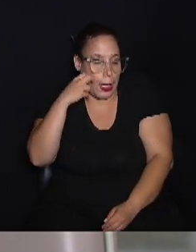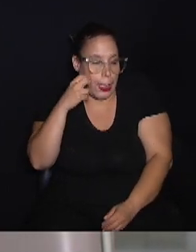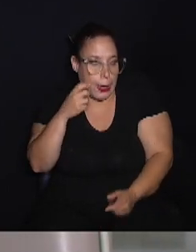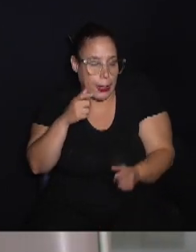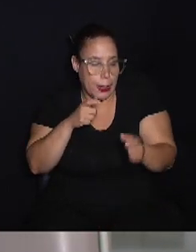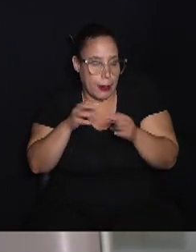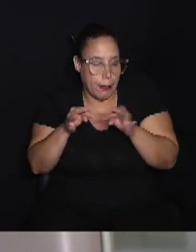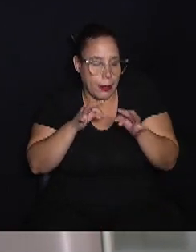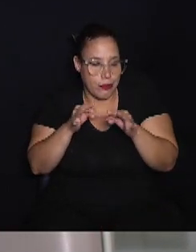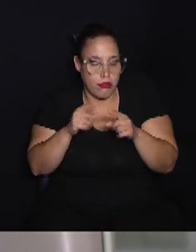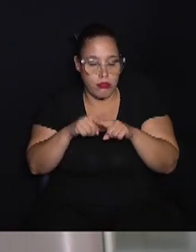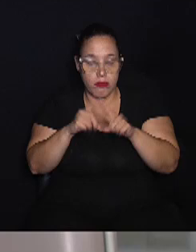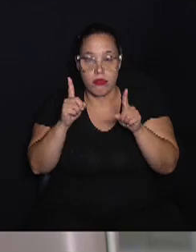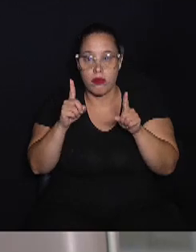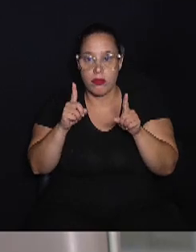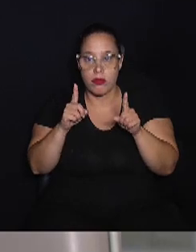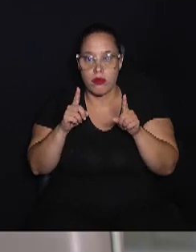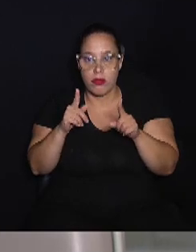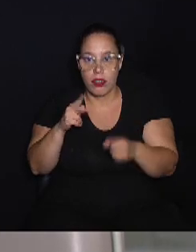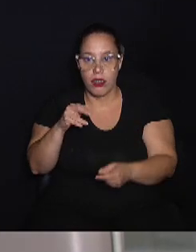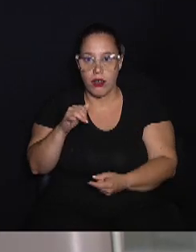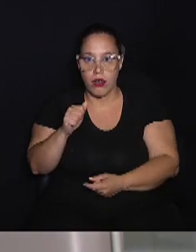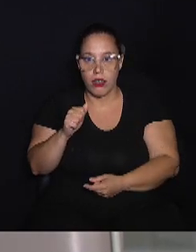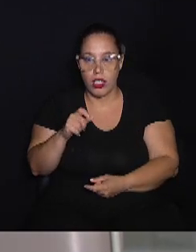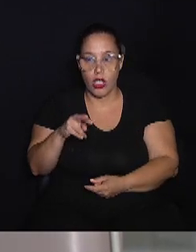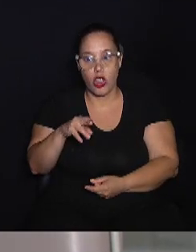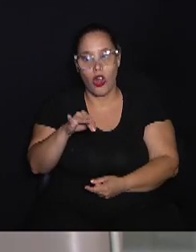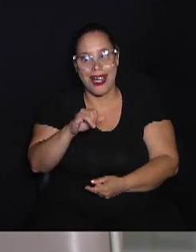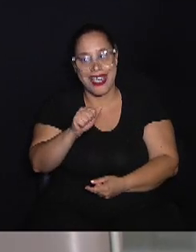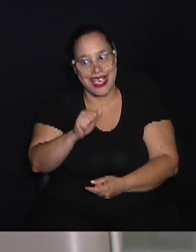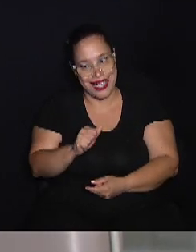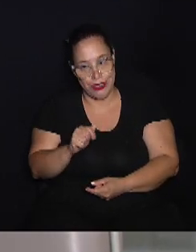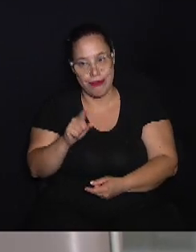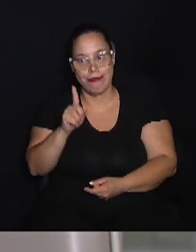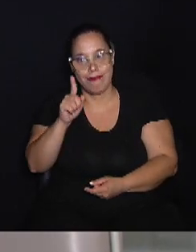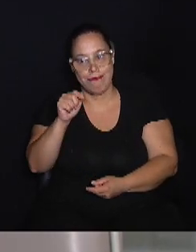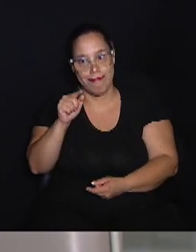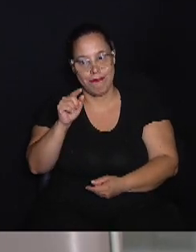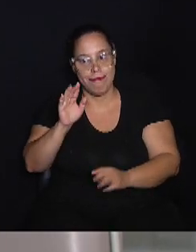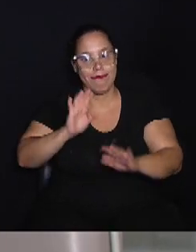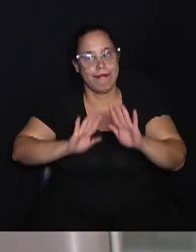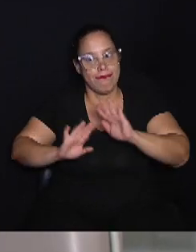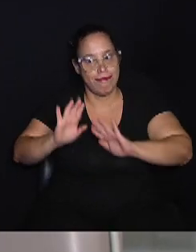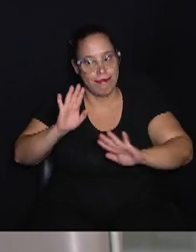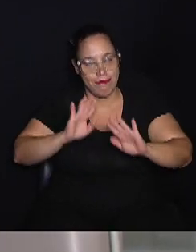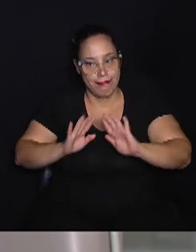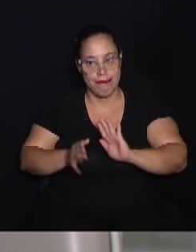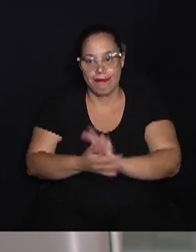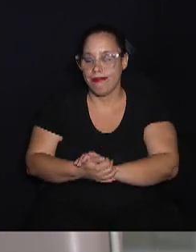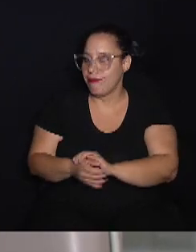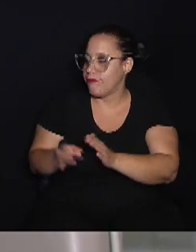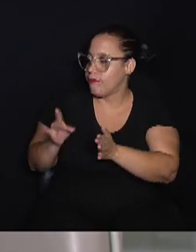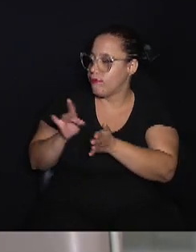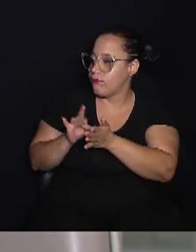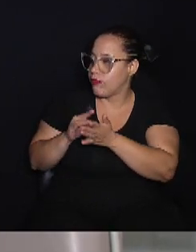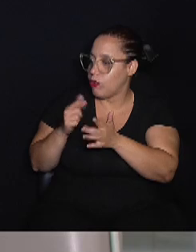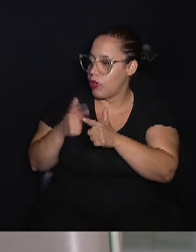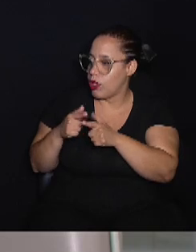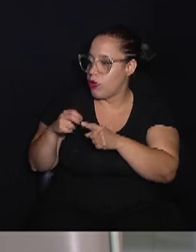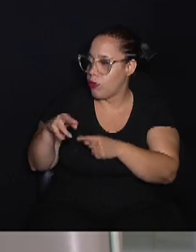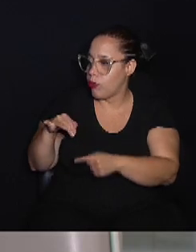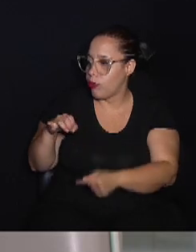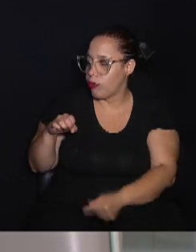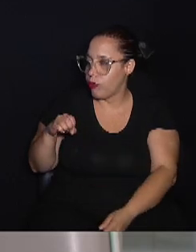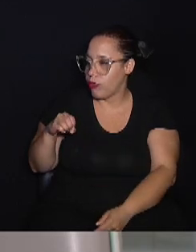dela mas são são plantas tóxicas né que a gente tem que tomar bastante cuidado é porque tem aquele mito né ai o